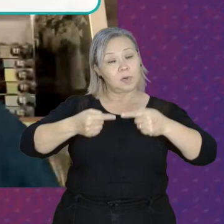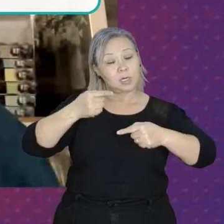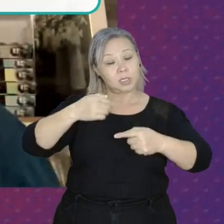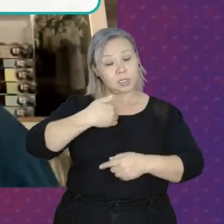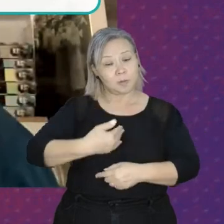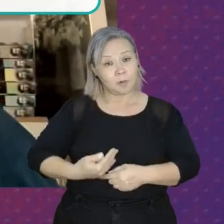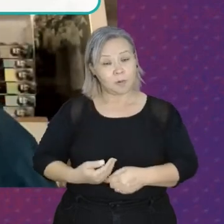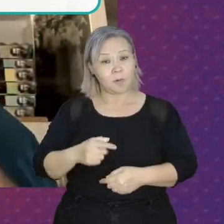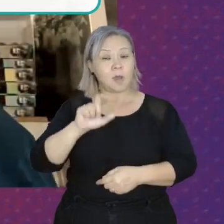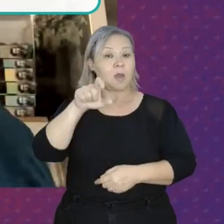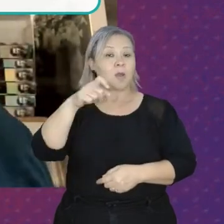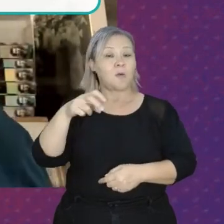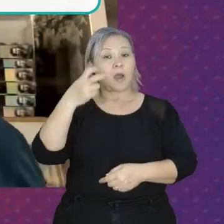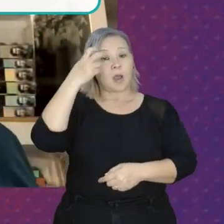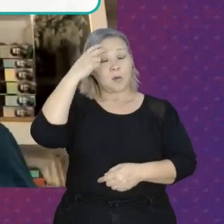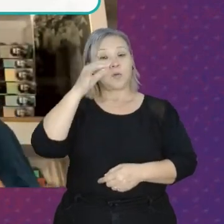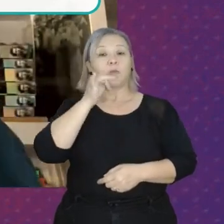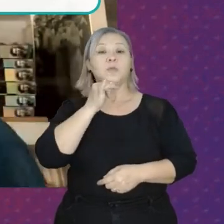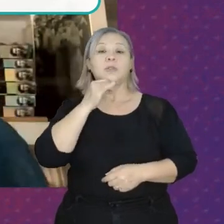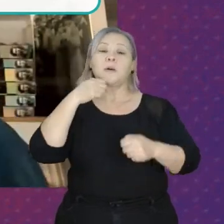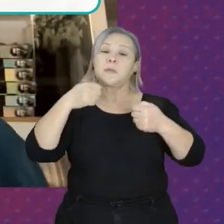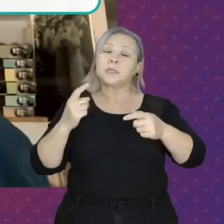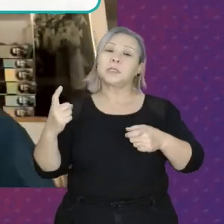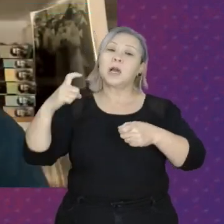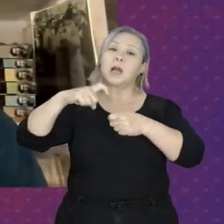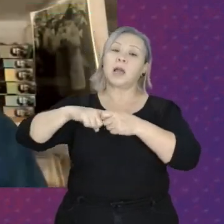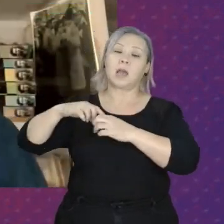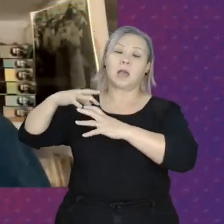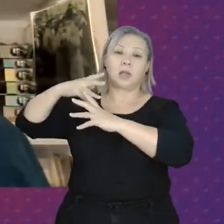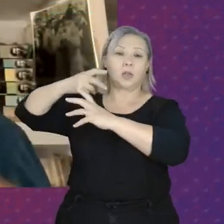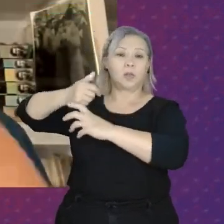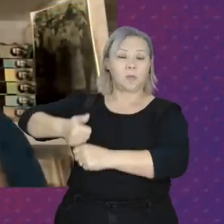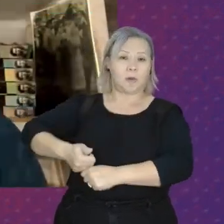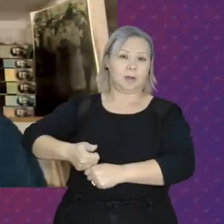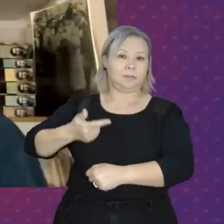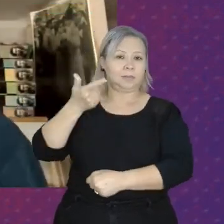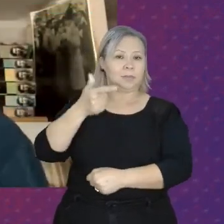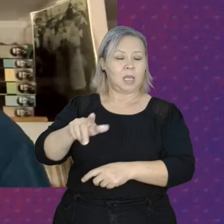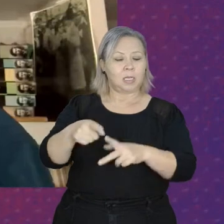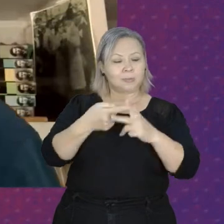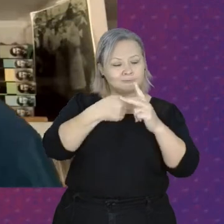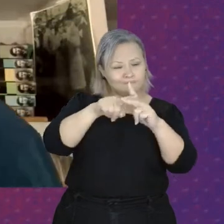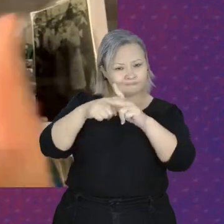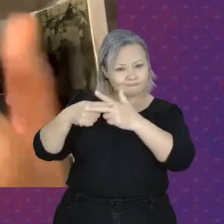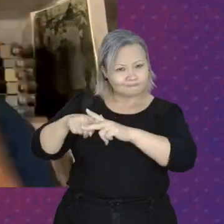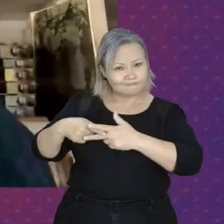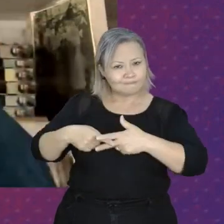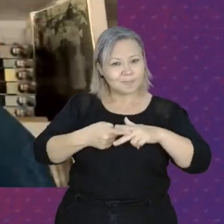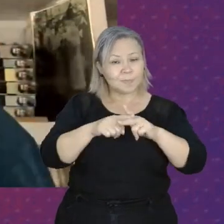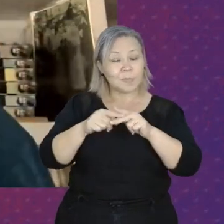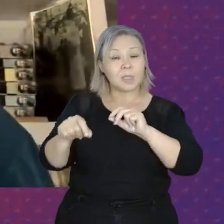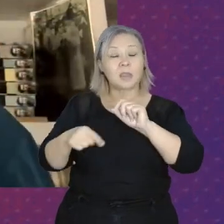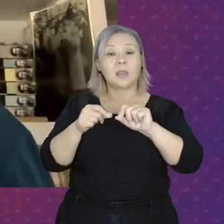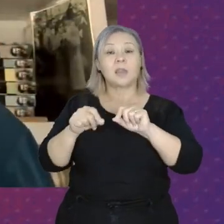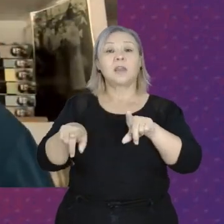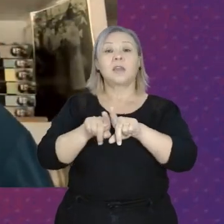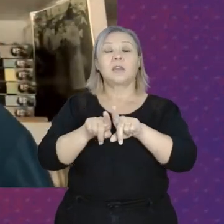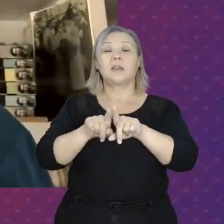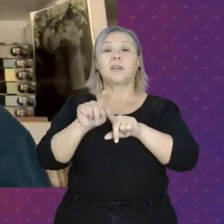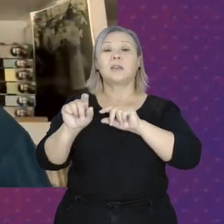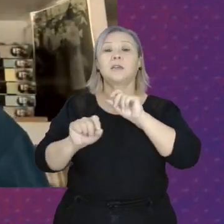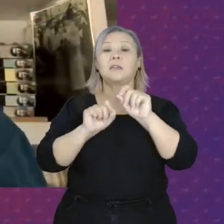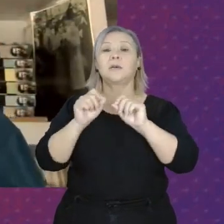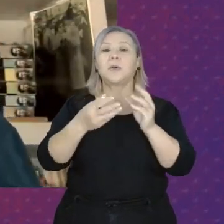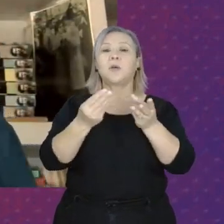Vale Cultura, por exemplo, precisam ser retomadas, repensadas, aperfeiçoadas. E, ao mesmo tempo, é